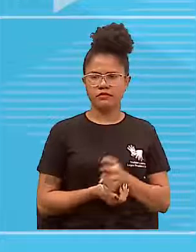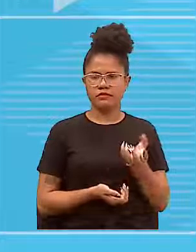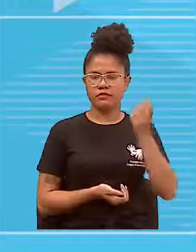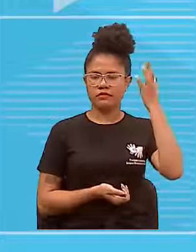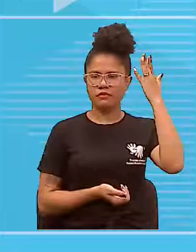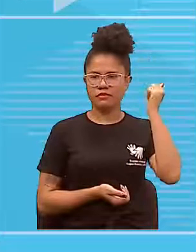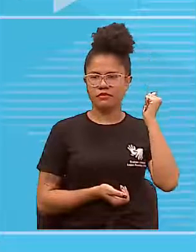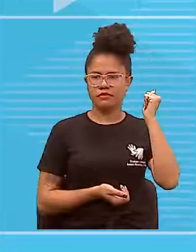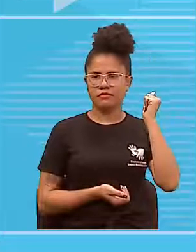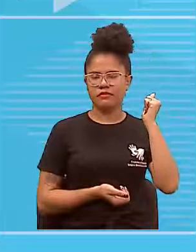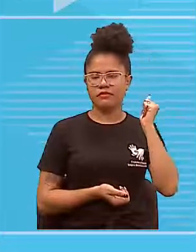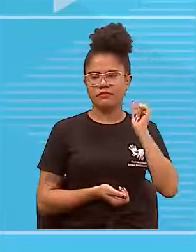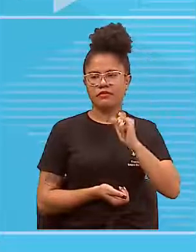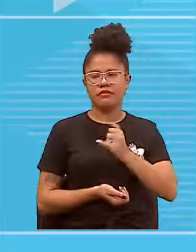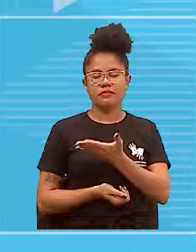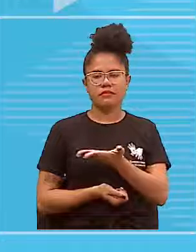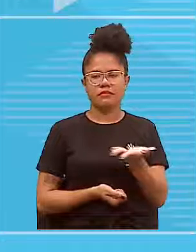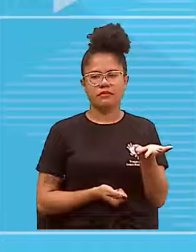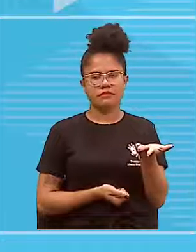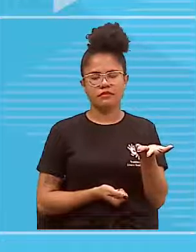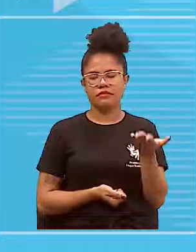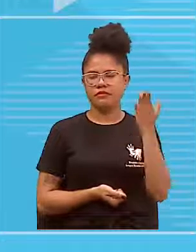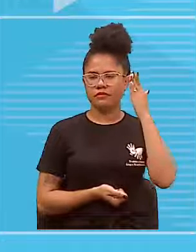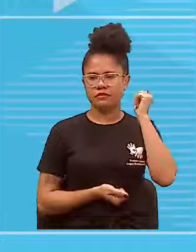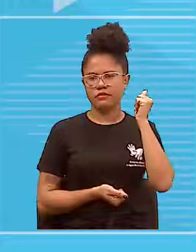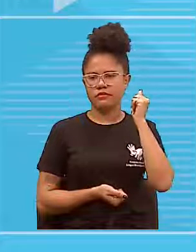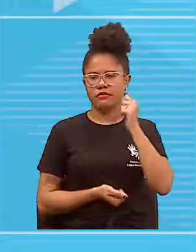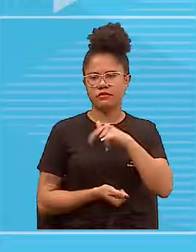uns dados e colocar em rol,